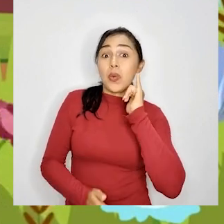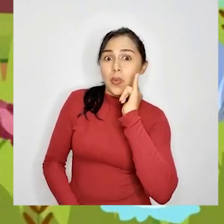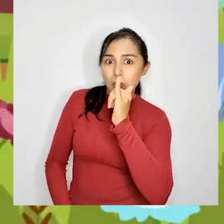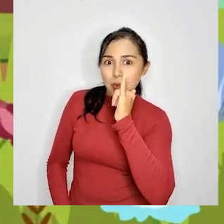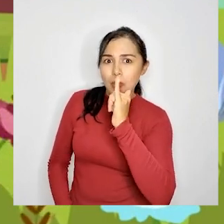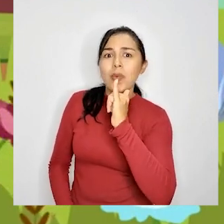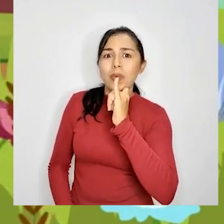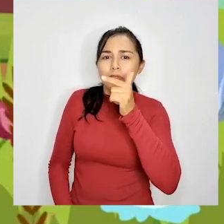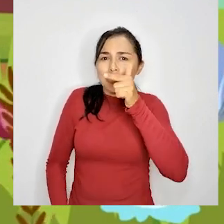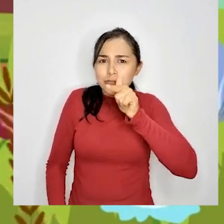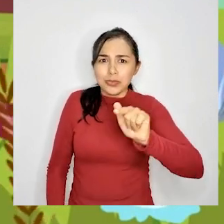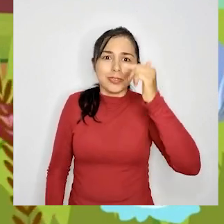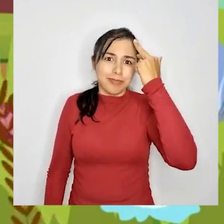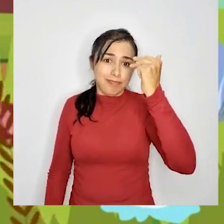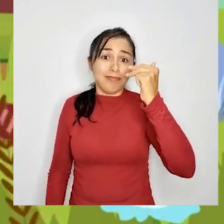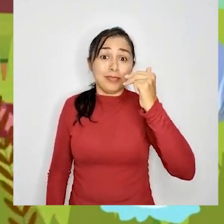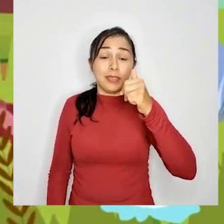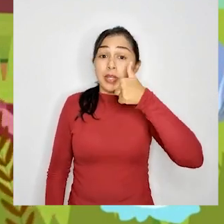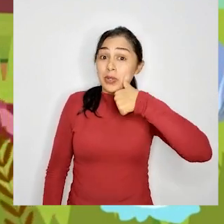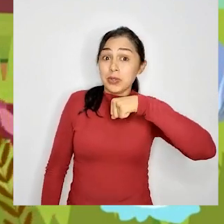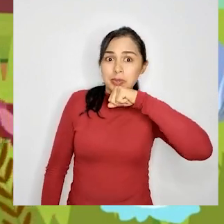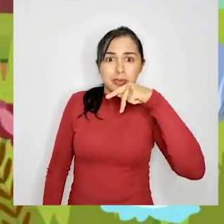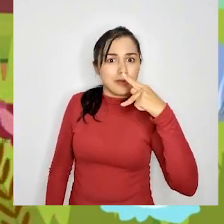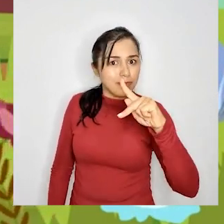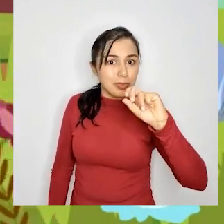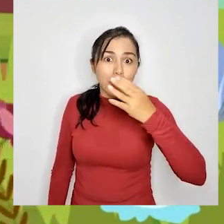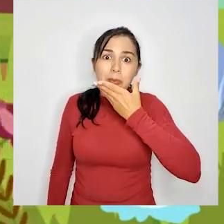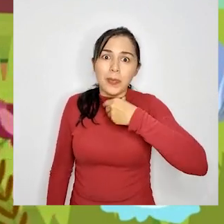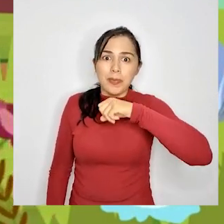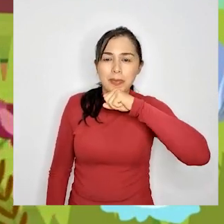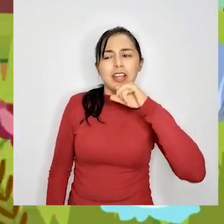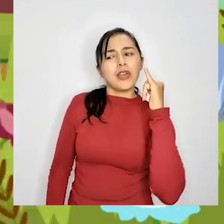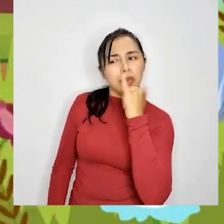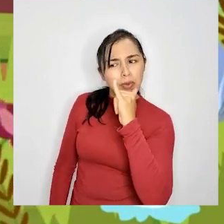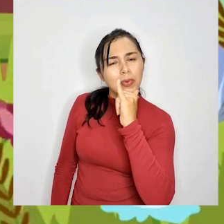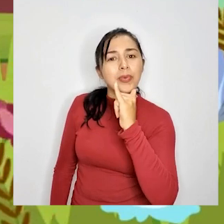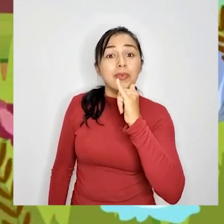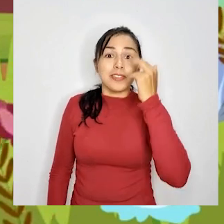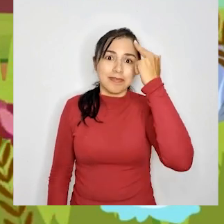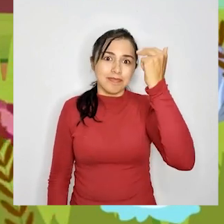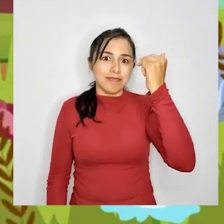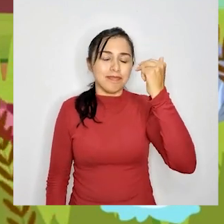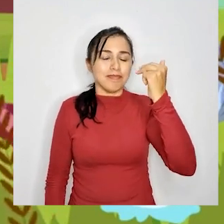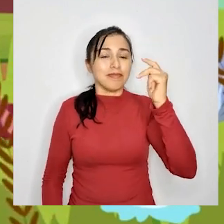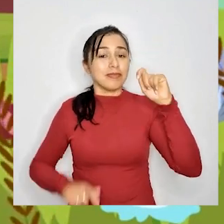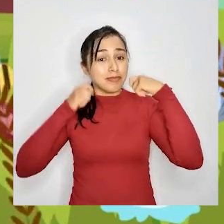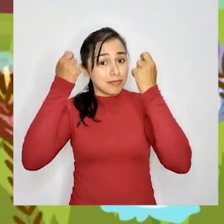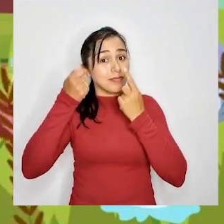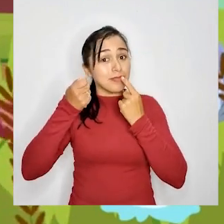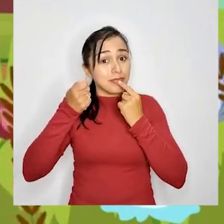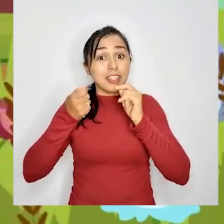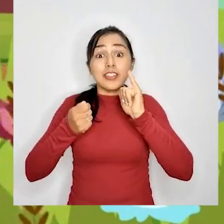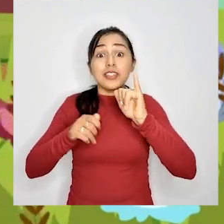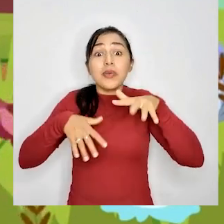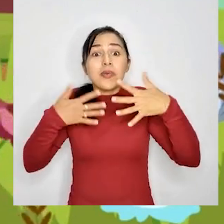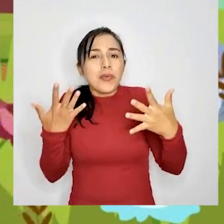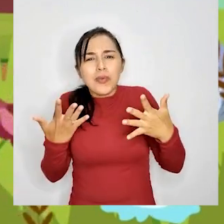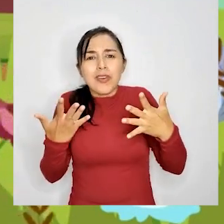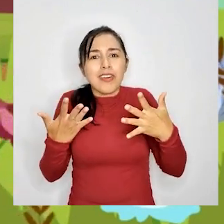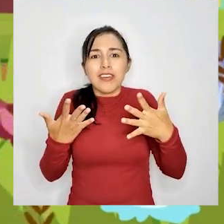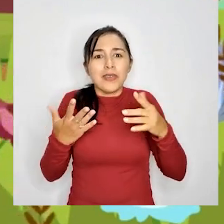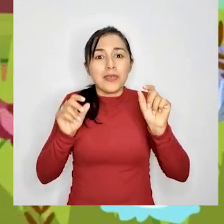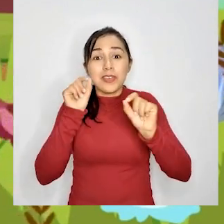sua casa, para sua mamãe, para o seu papai, e conte qual foi a sua parte preferida da